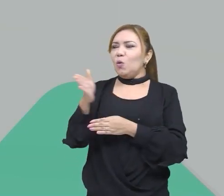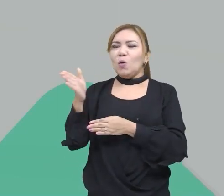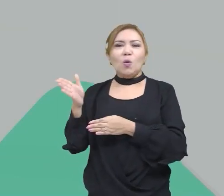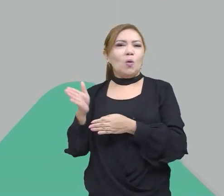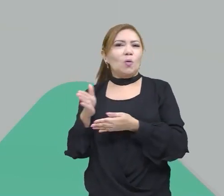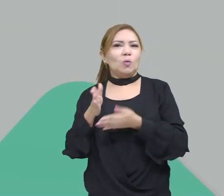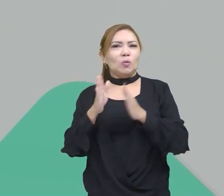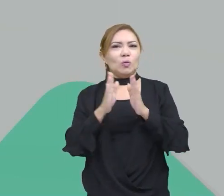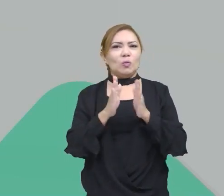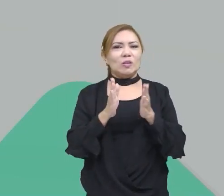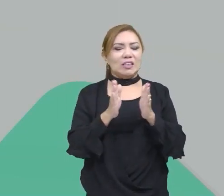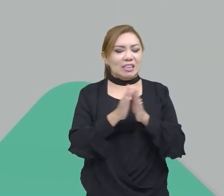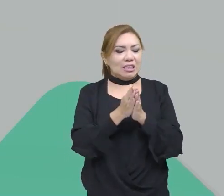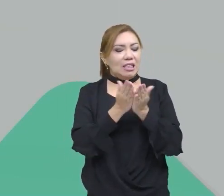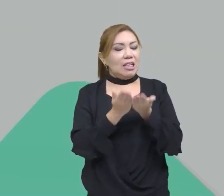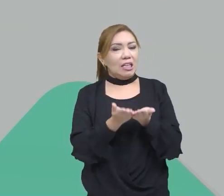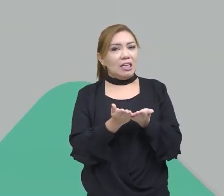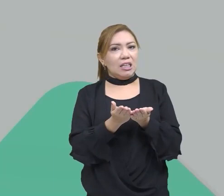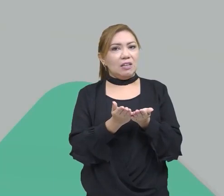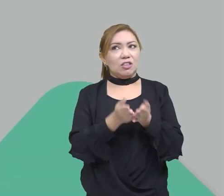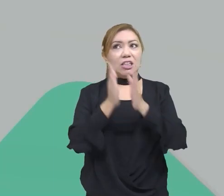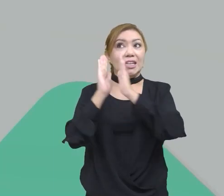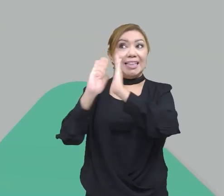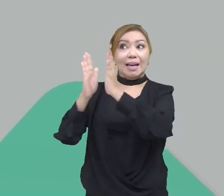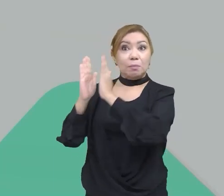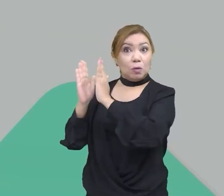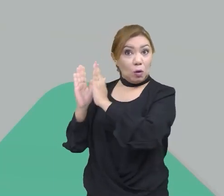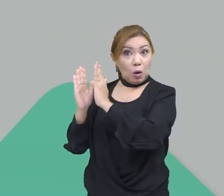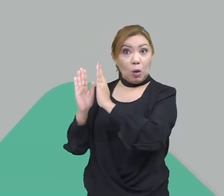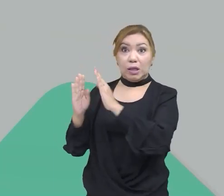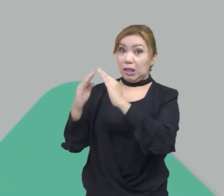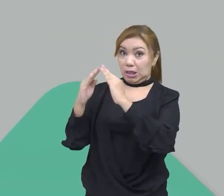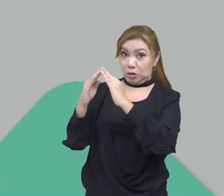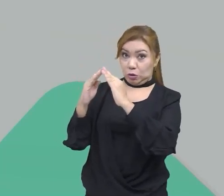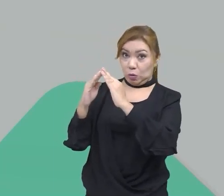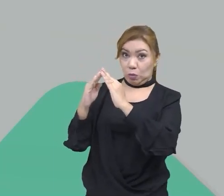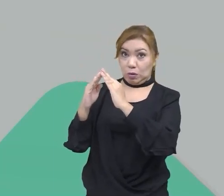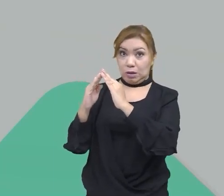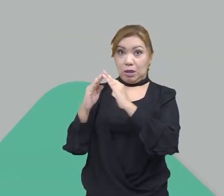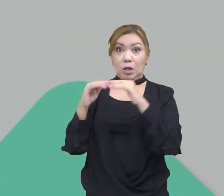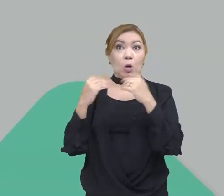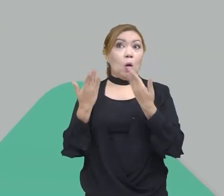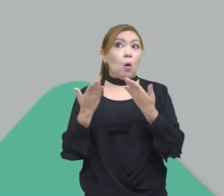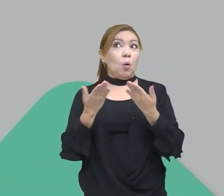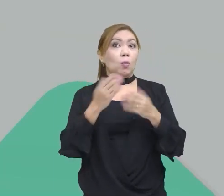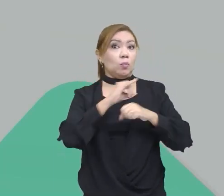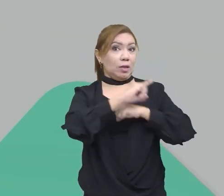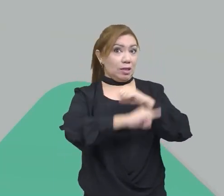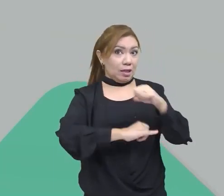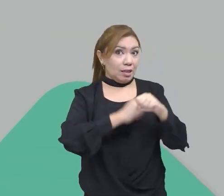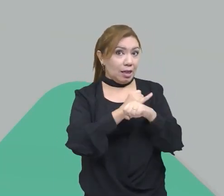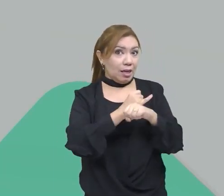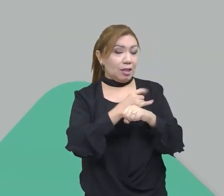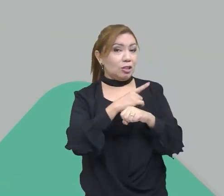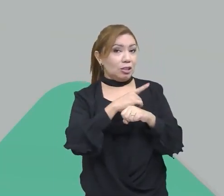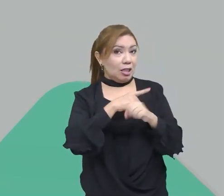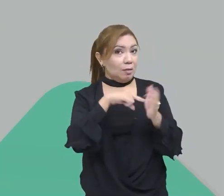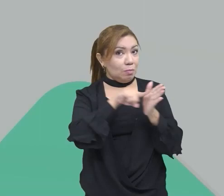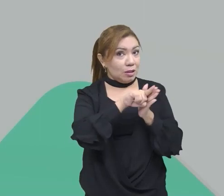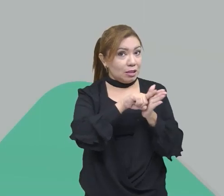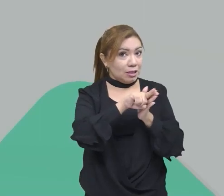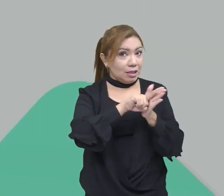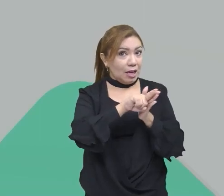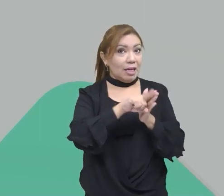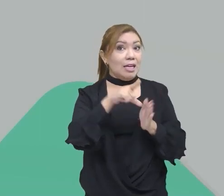ver na sua biblioteca, você pode também pesquisar na internet. Além disso, nós também temos as nossas